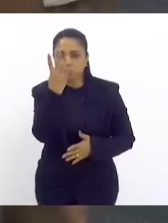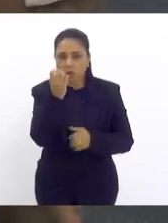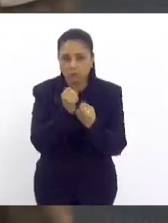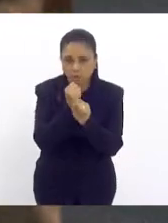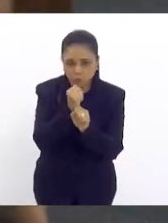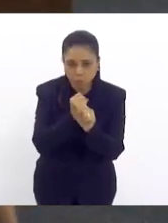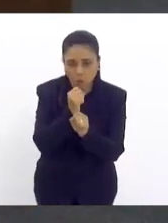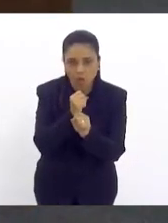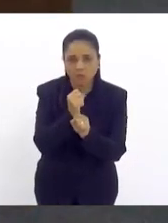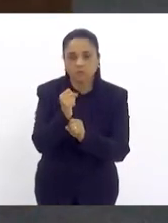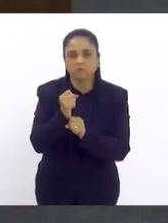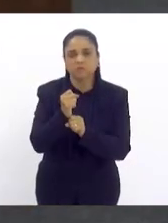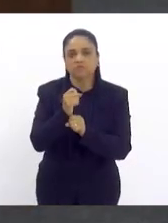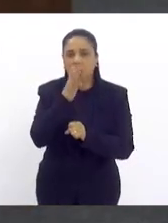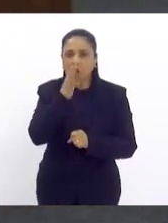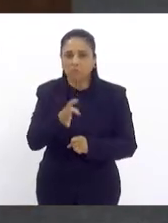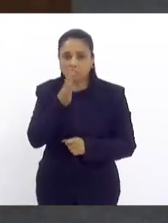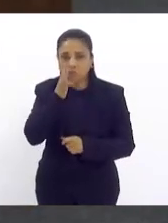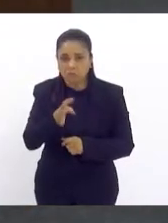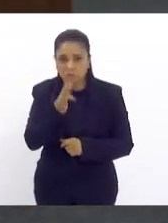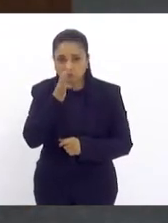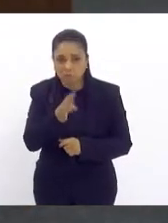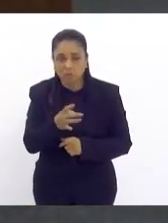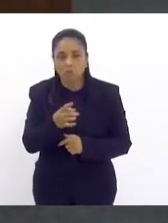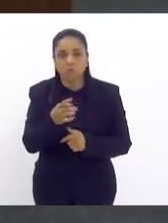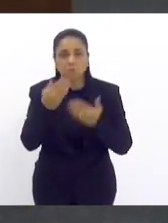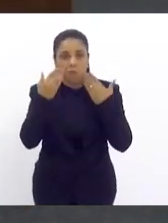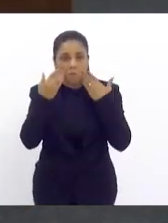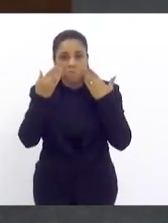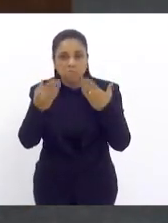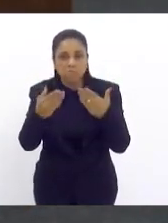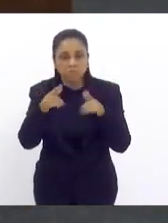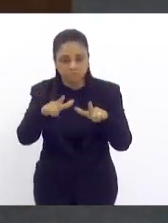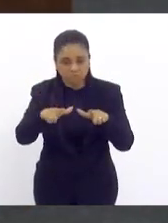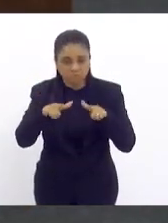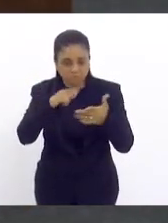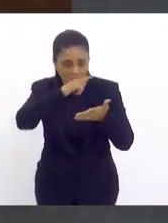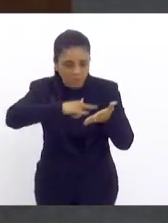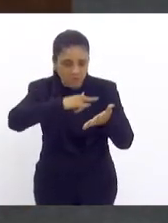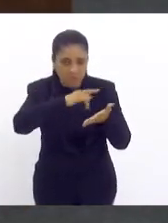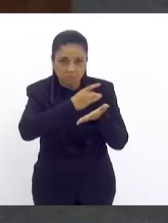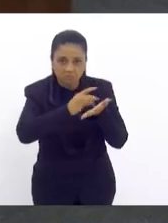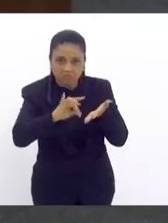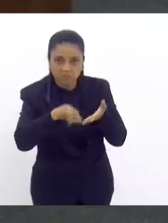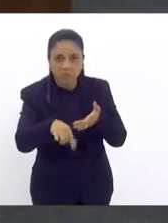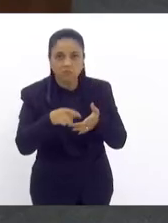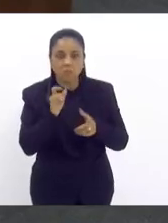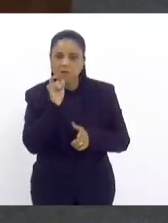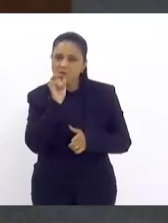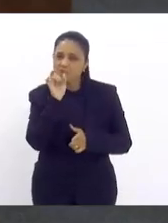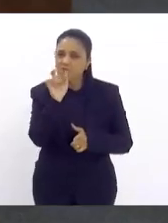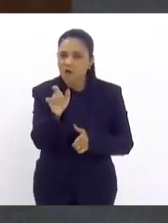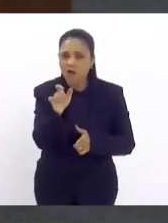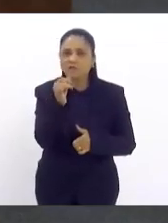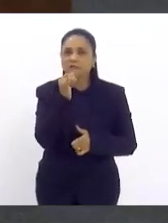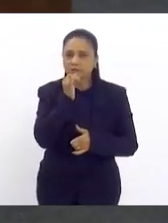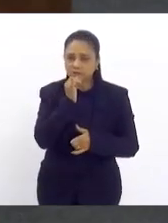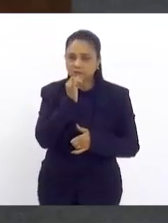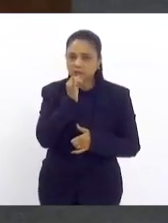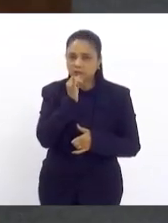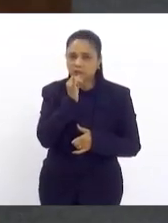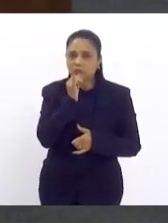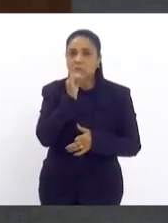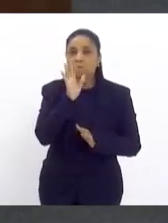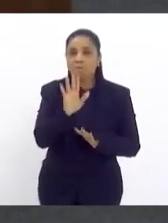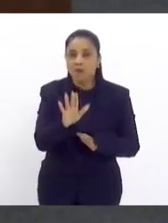tantos escândalos numa apresentação de uma Moção de repúdio por uma fala infeliz sim mas